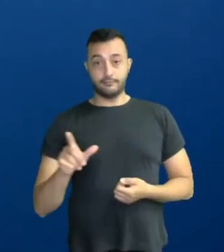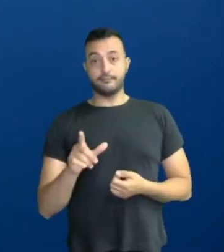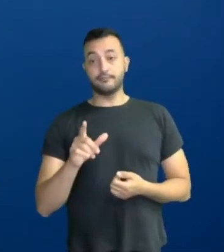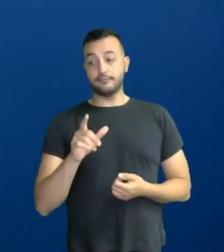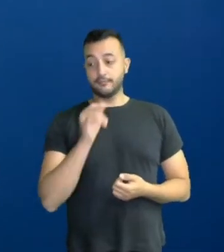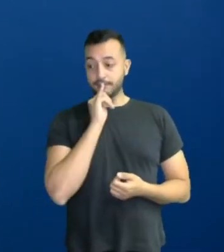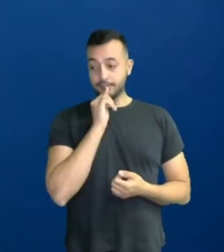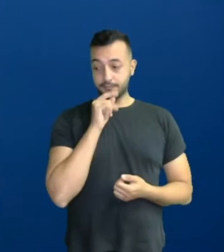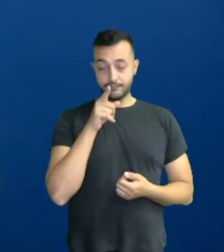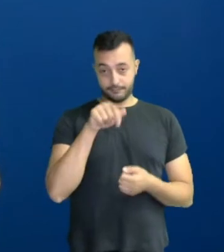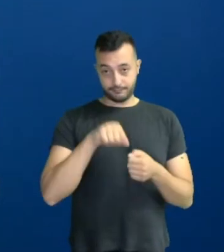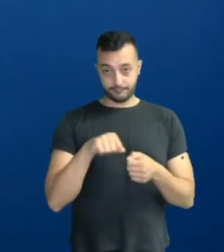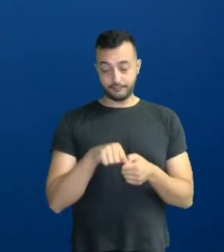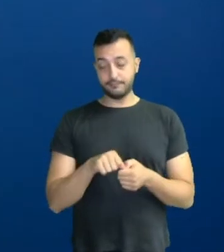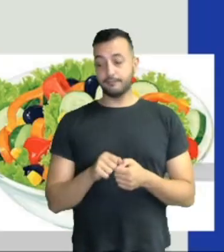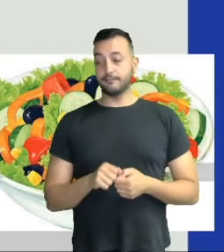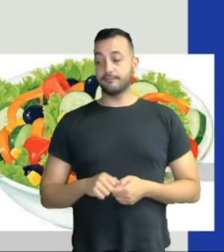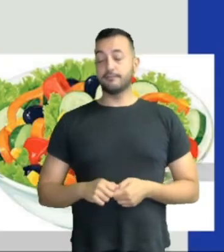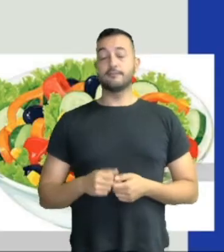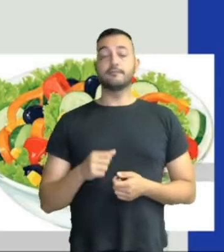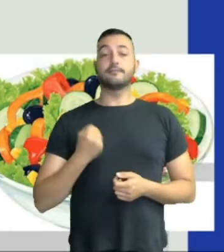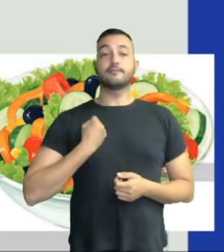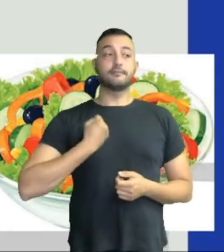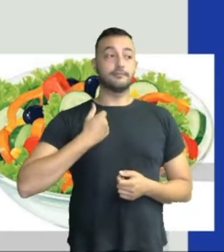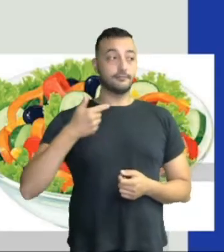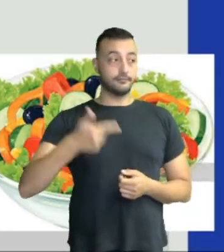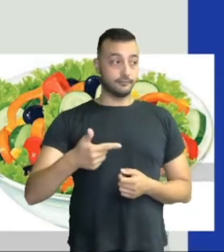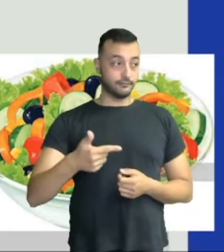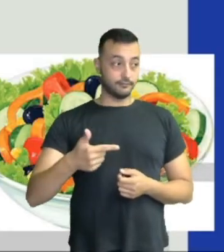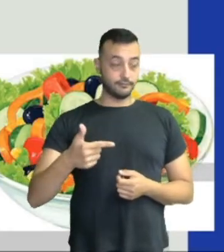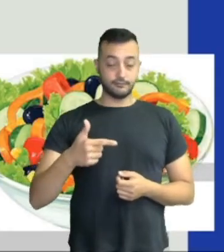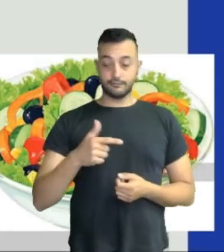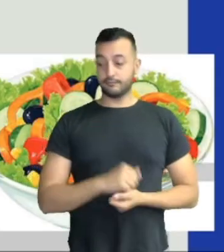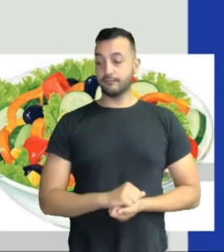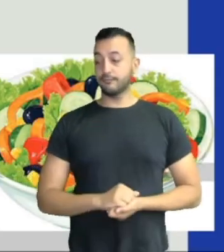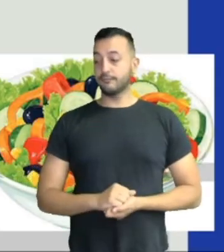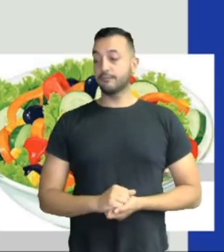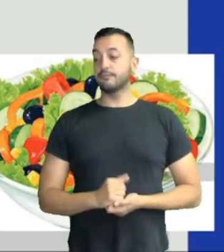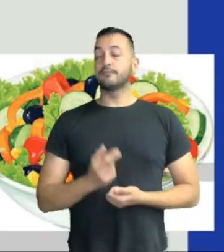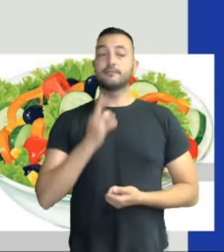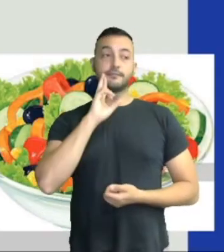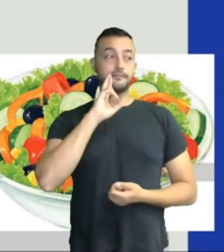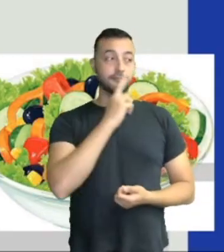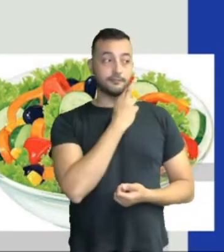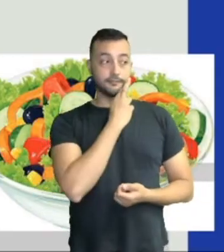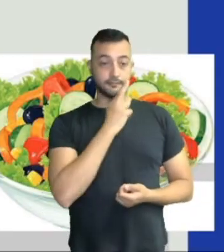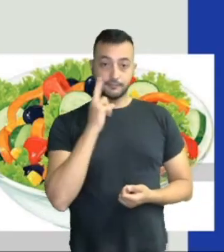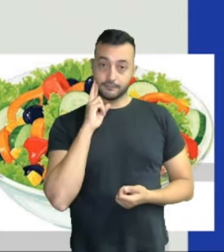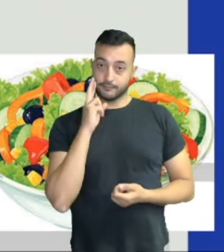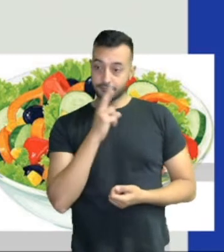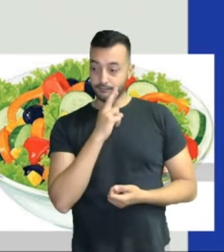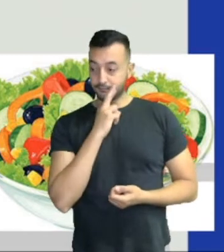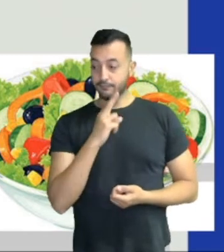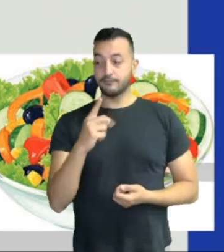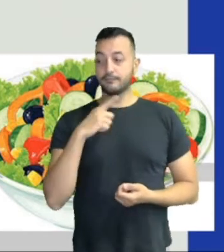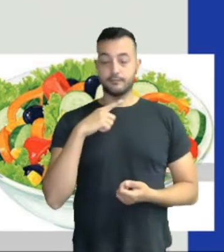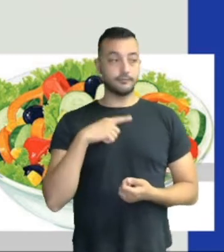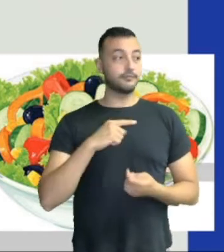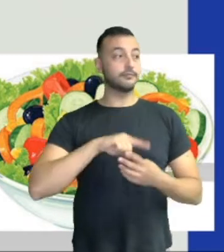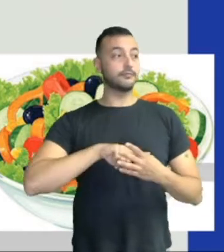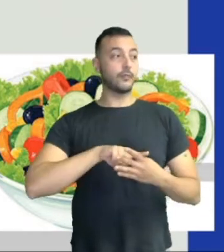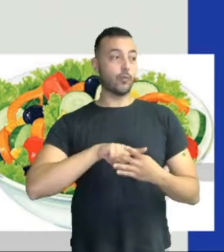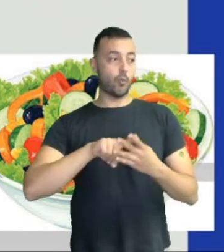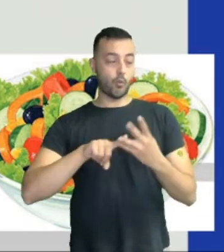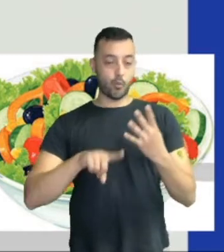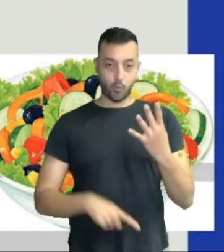vocês fazerem aí. Ó, na questão 2, nós temos o seguinte. No restaurante, são oferecidos 4 tipos